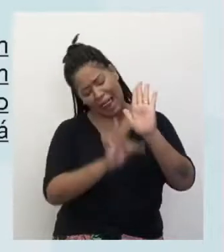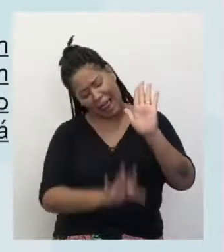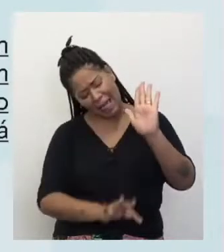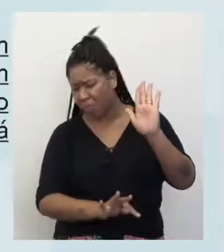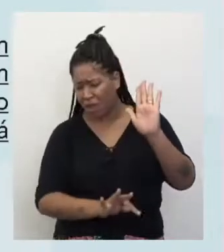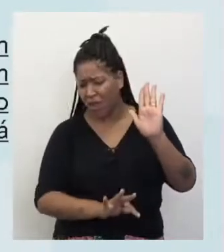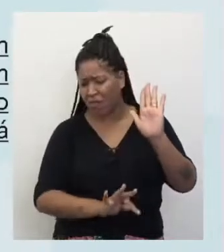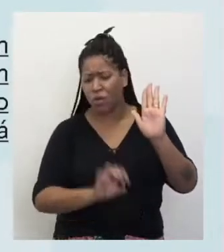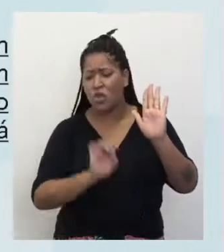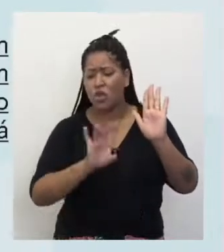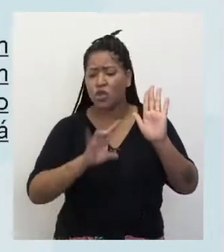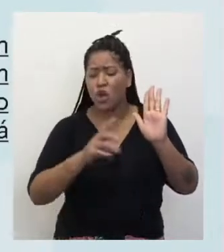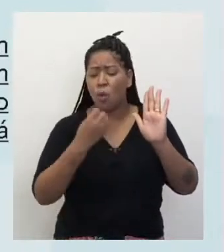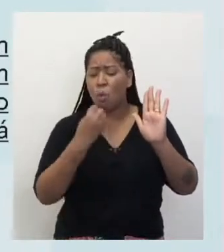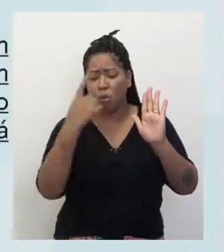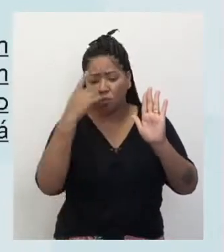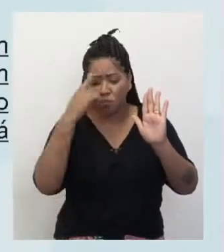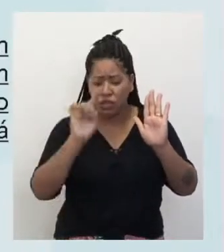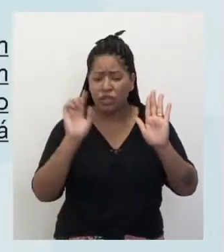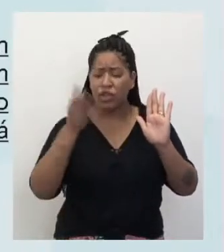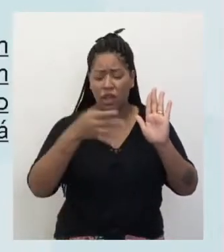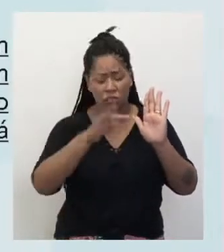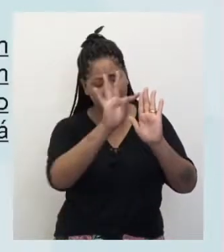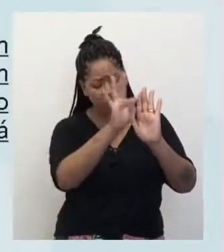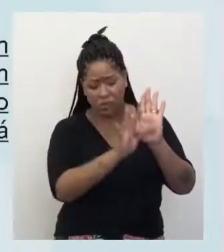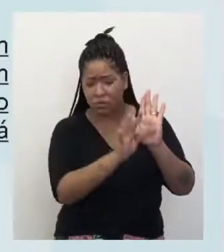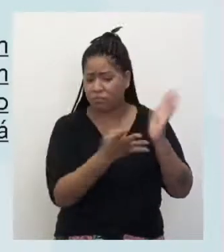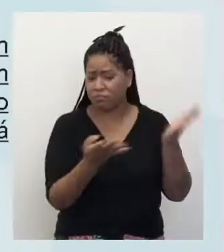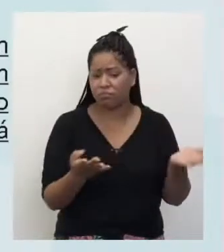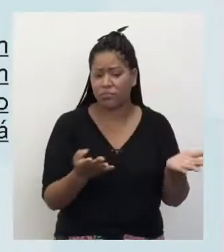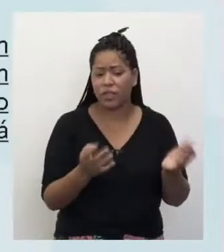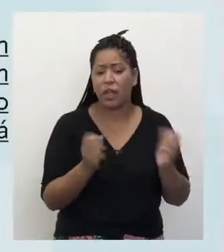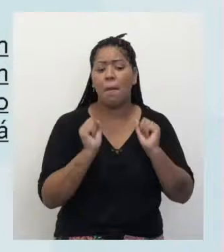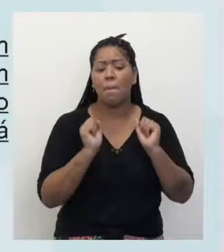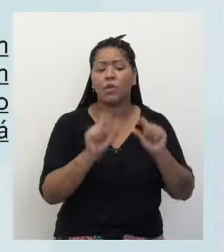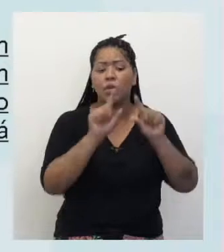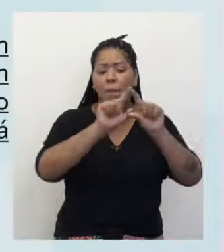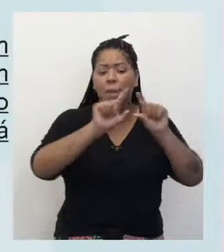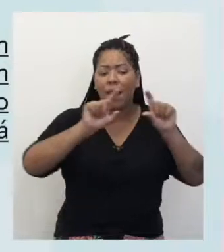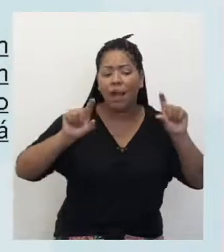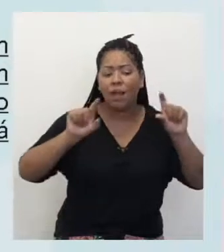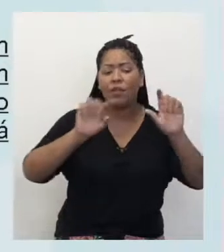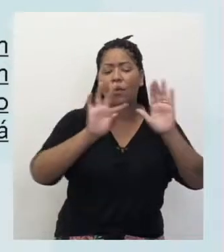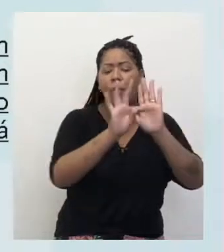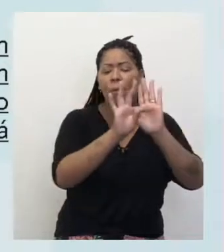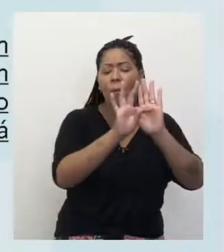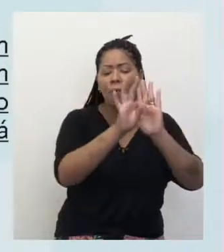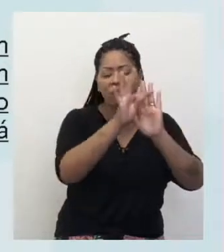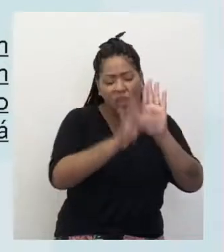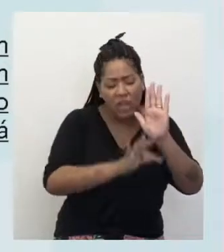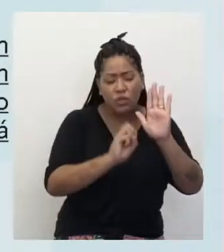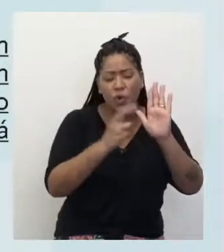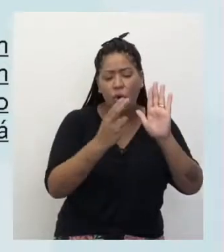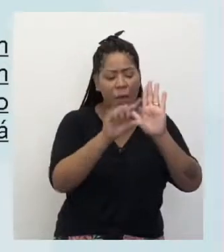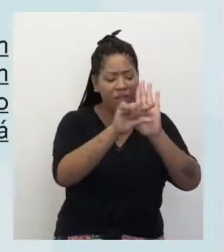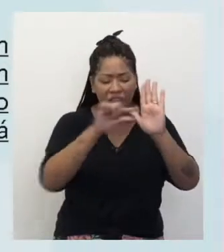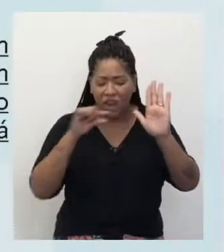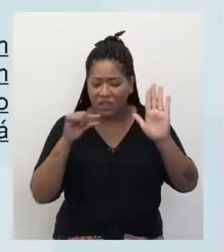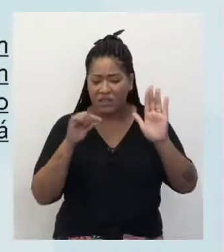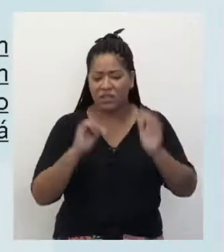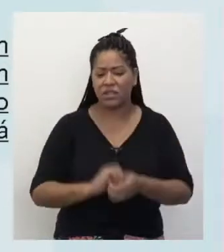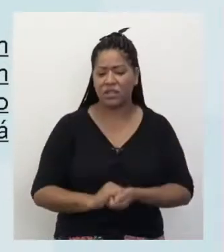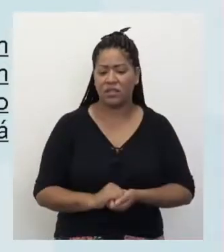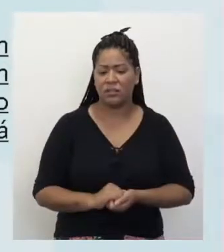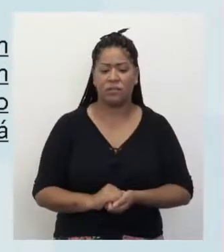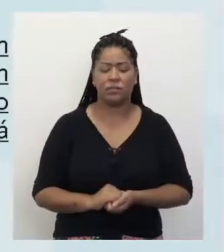é um texto, já é uma mensagem completa. Então, ele pode ser uma palavra, uma frase ou uma imagem. Então, só para poder reforçar essa